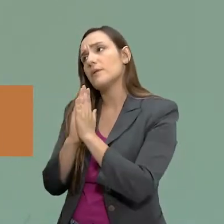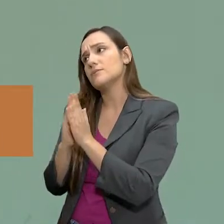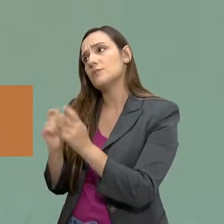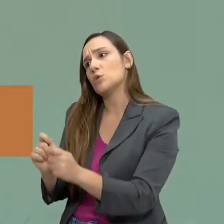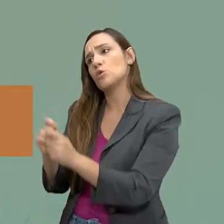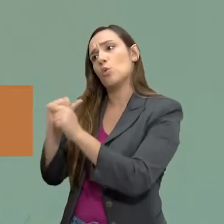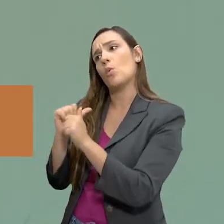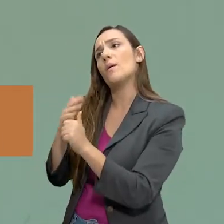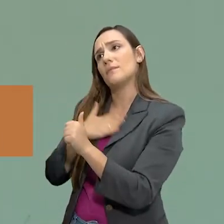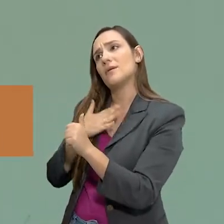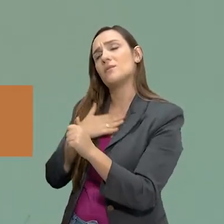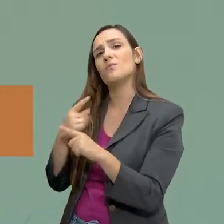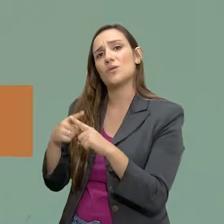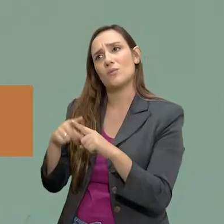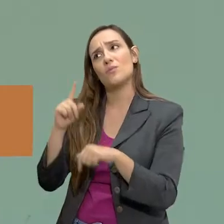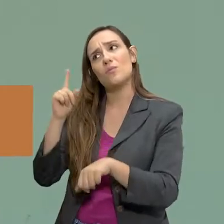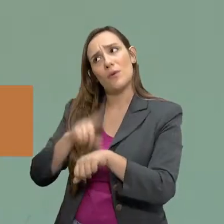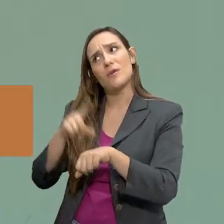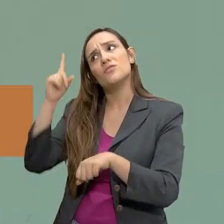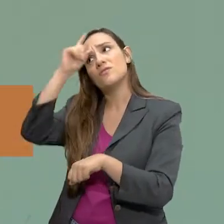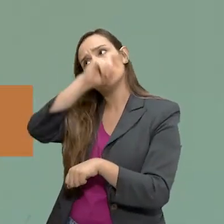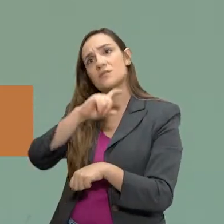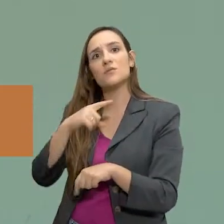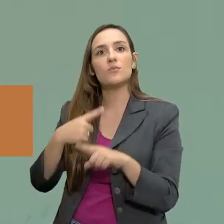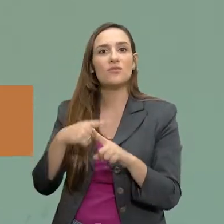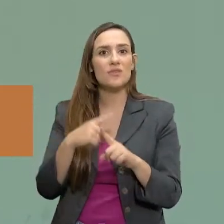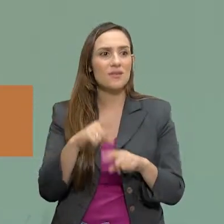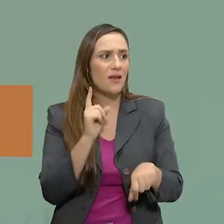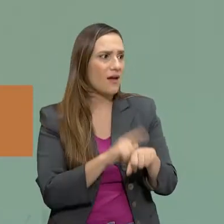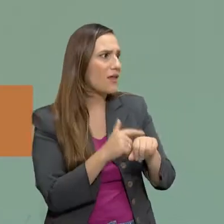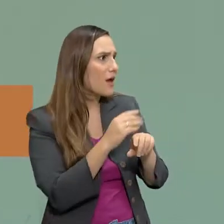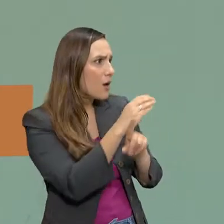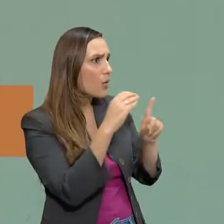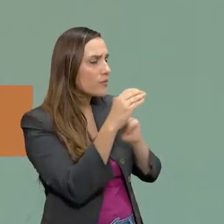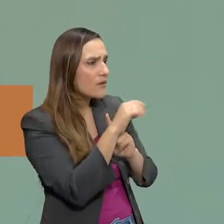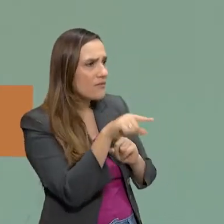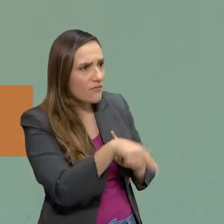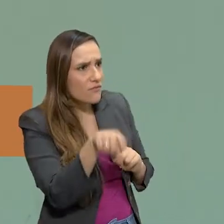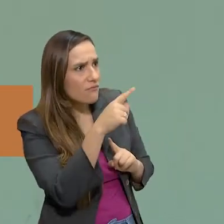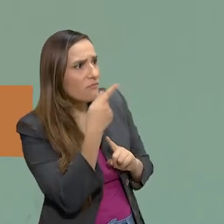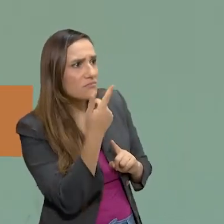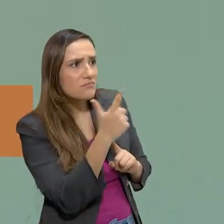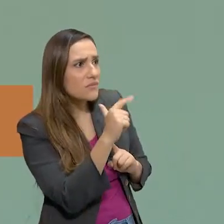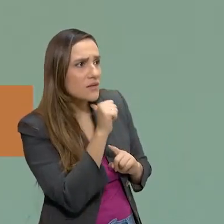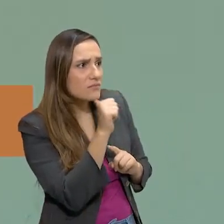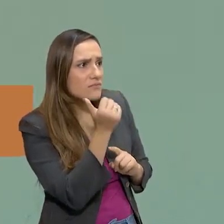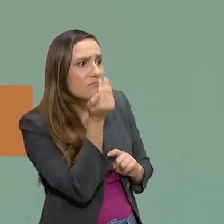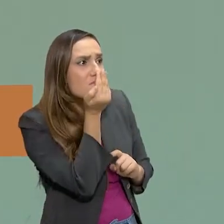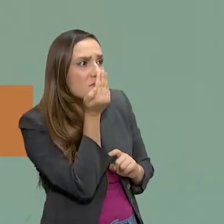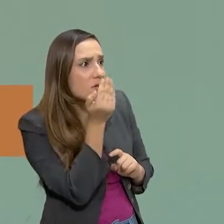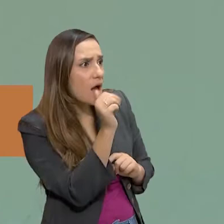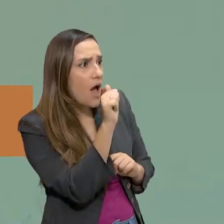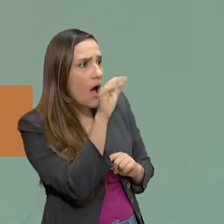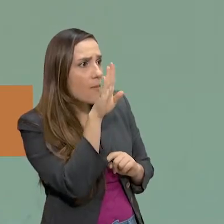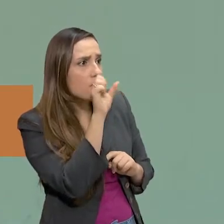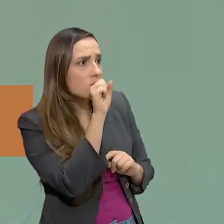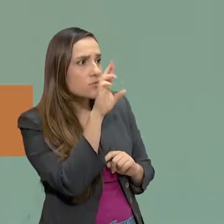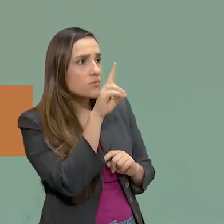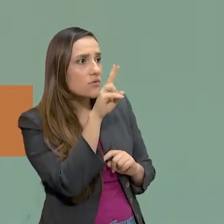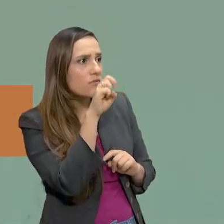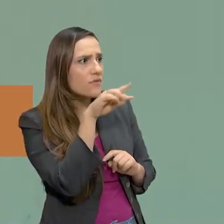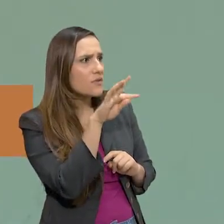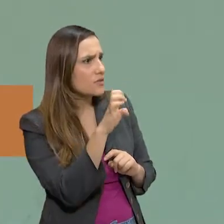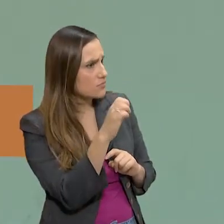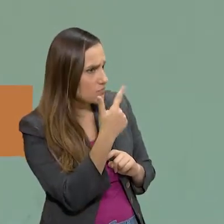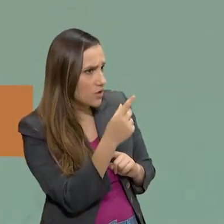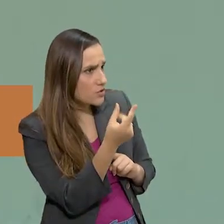Porque era um momento muito difícil. As mulheres, quando a gente ouviu as mulheres das comunidades, elas nos diziam, olha, eu não tenho como